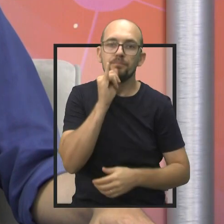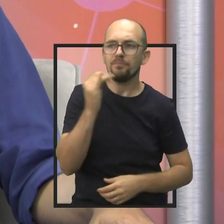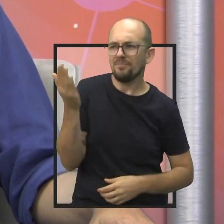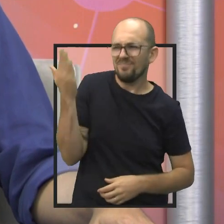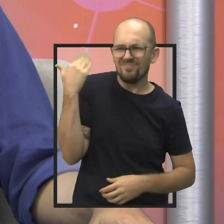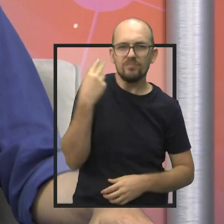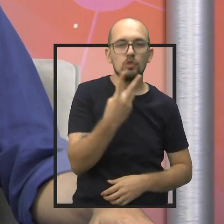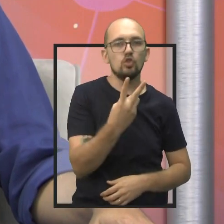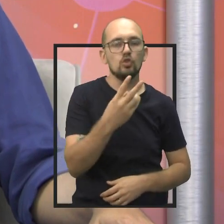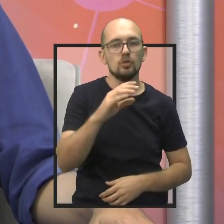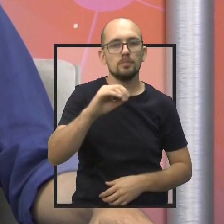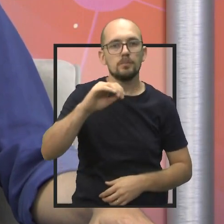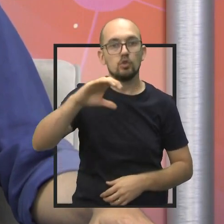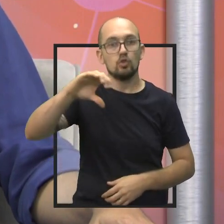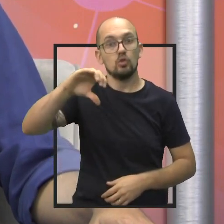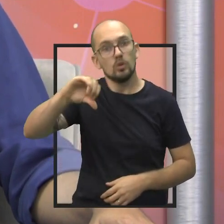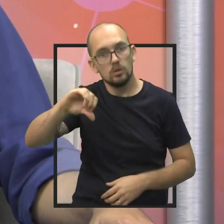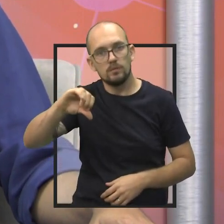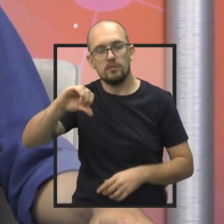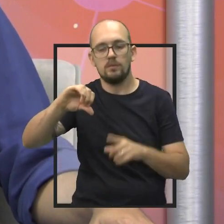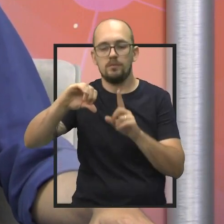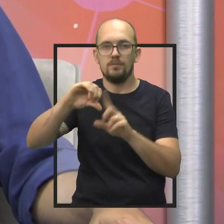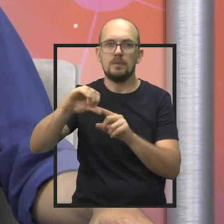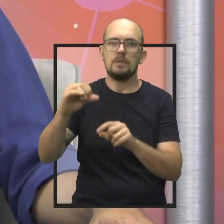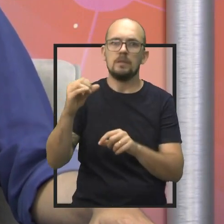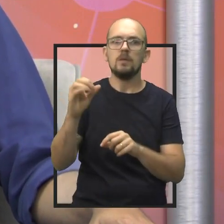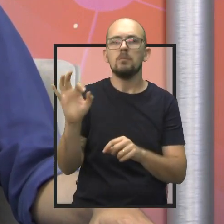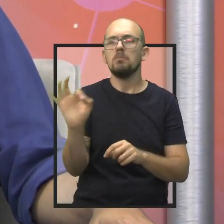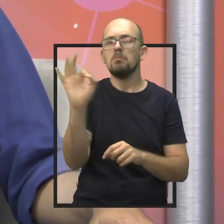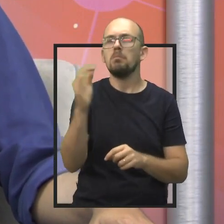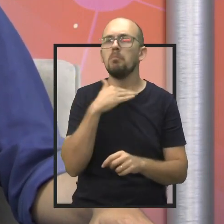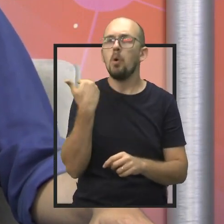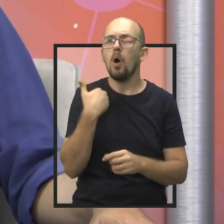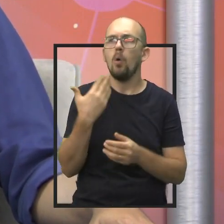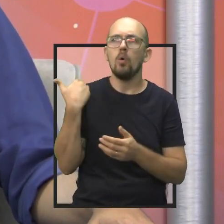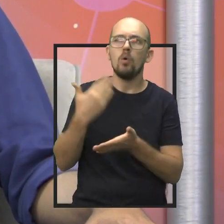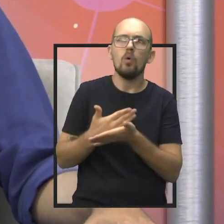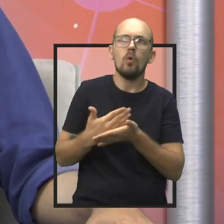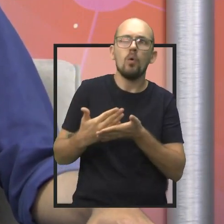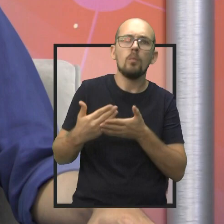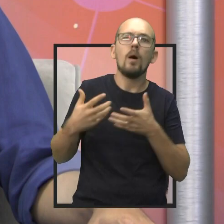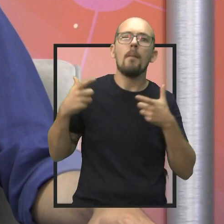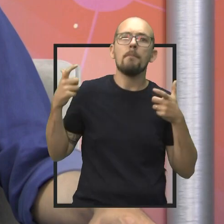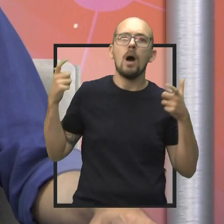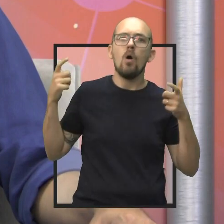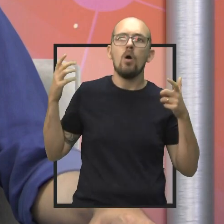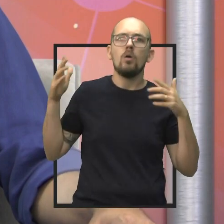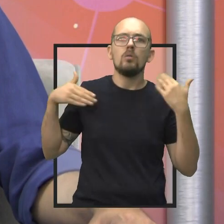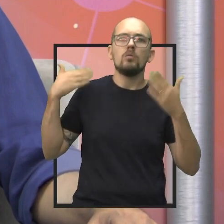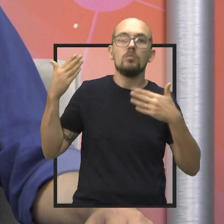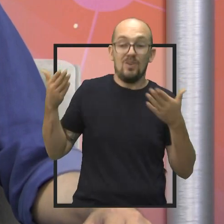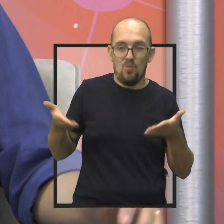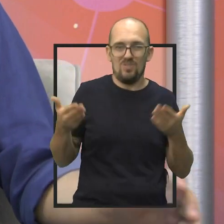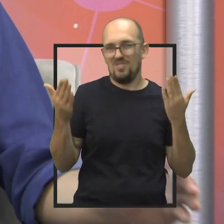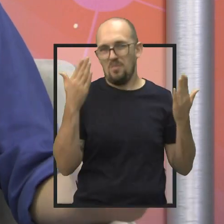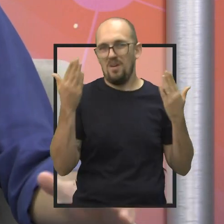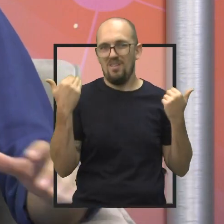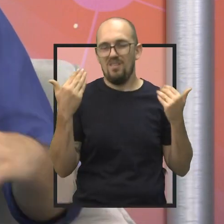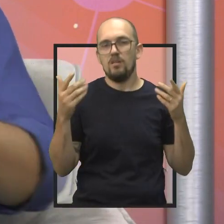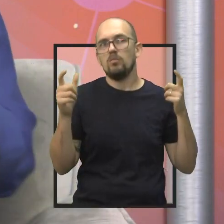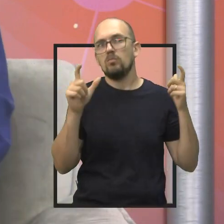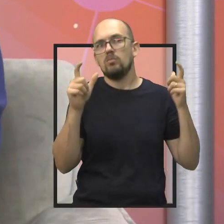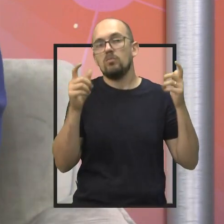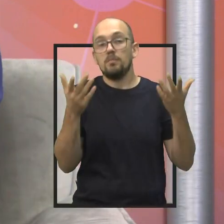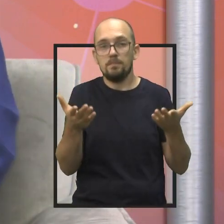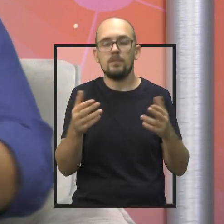2009, o número de óbitos, a taxa de mortalidade no início era até maior, né, do que o novo coronavírus. Então eu questiono